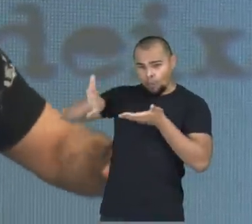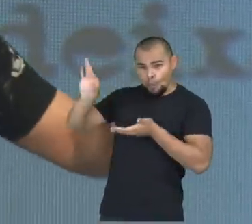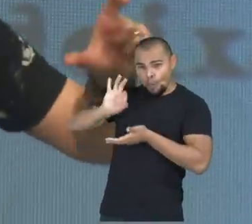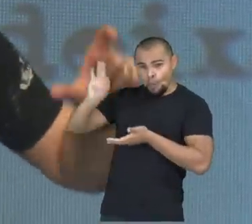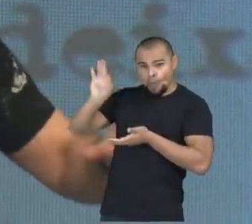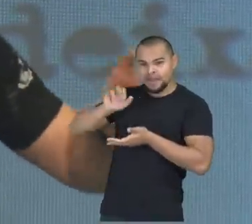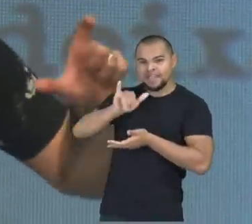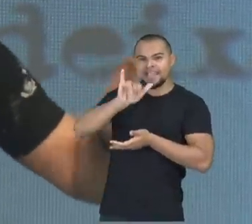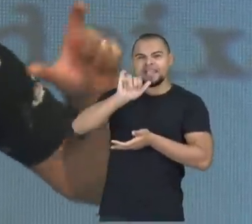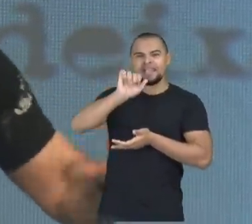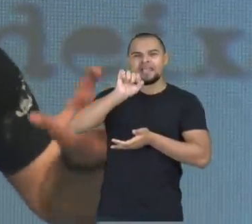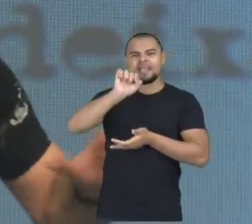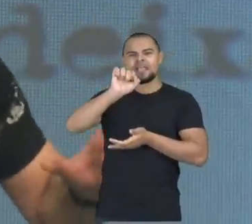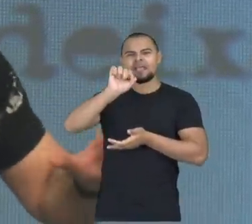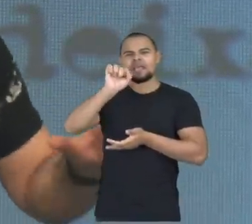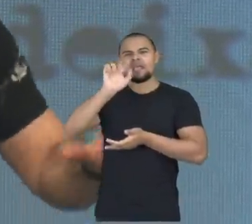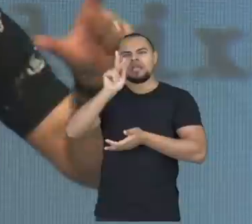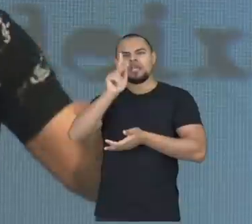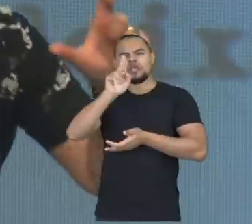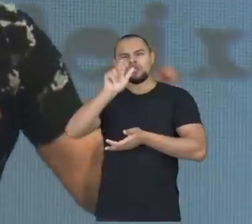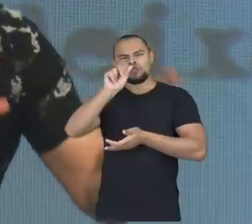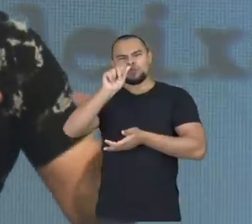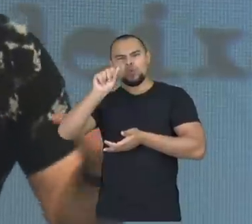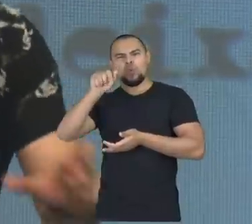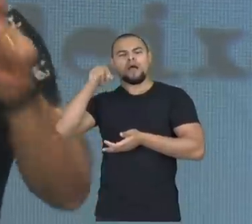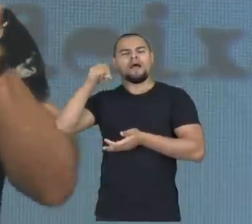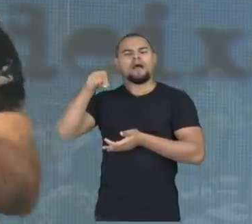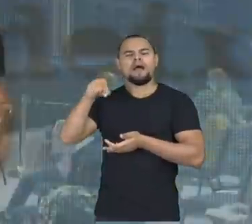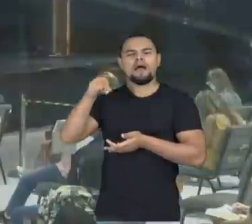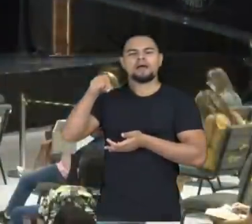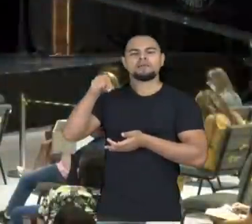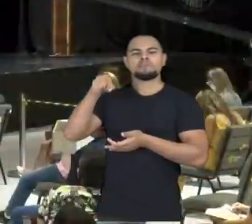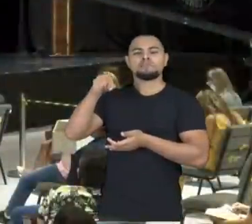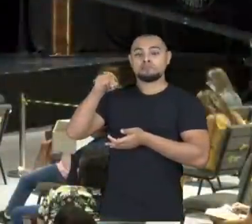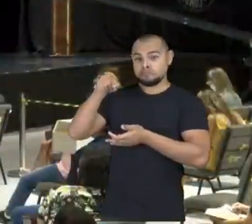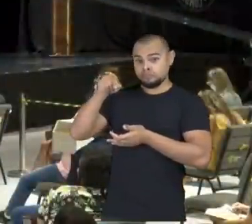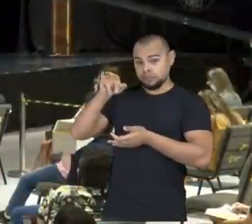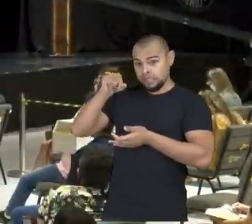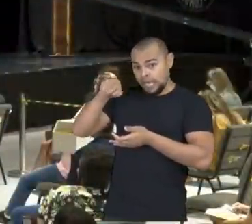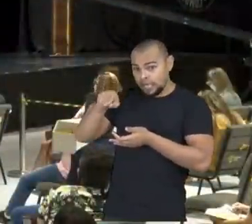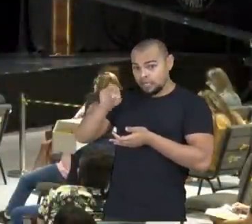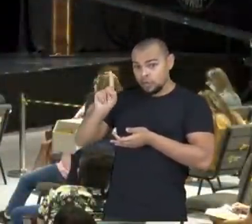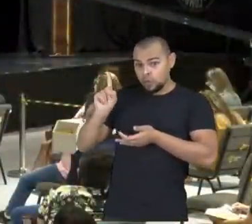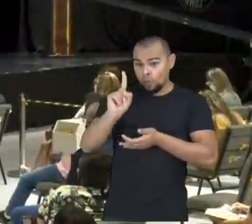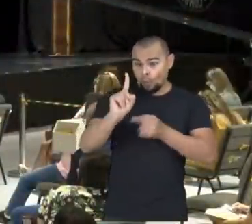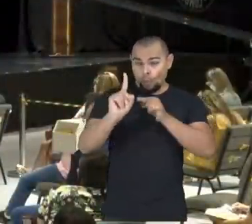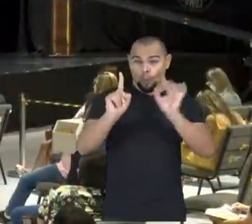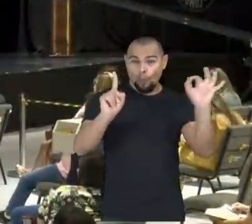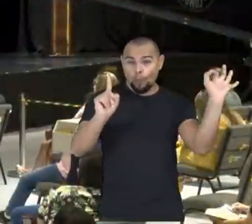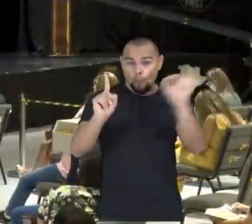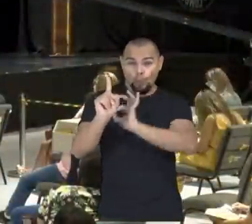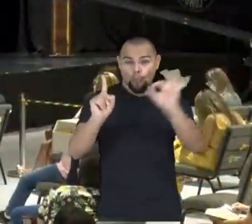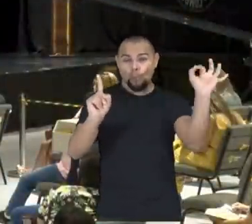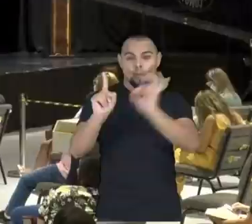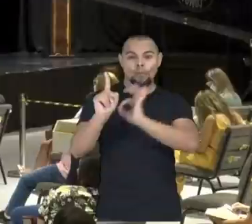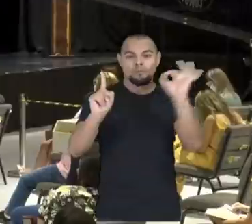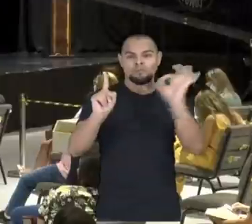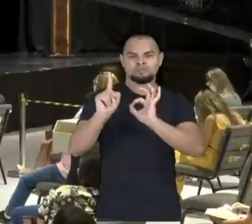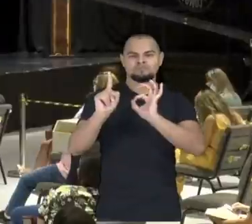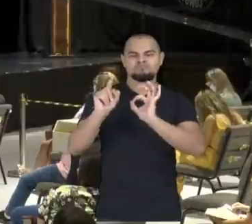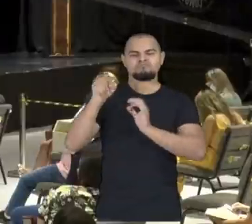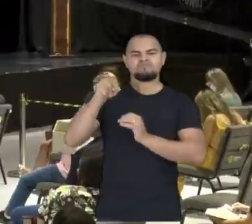Yeshua HaMashiach, Jesus, o Cristo, ou Jesus Cristo,